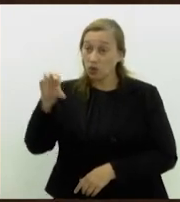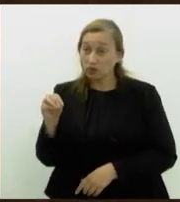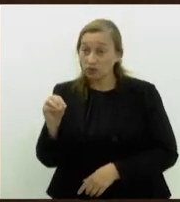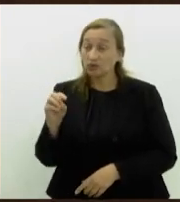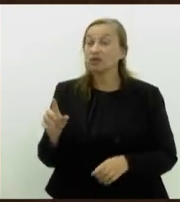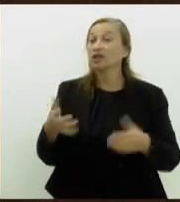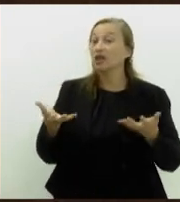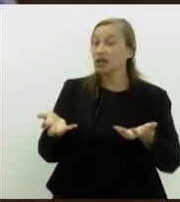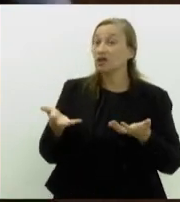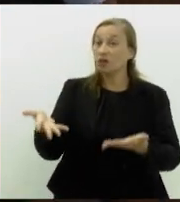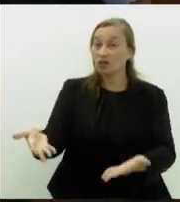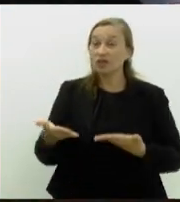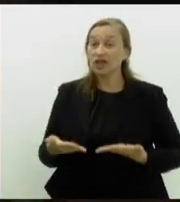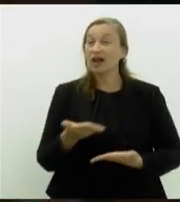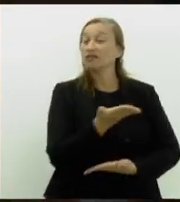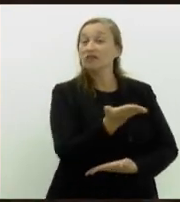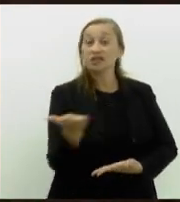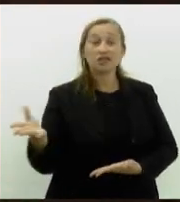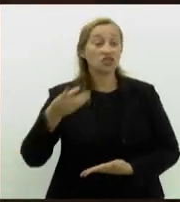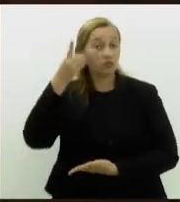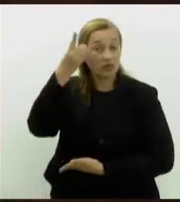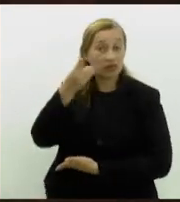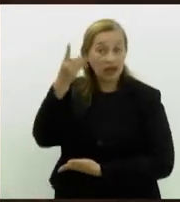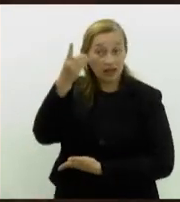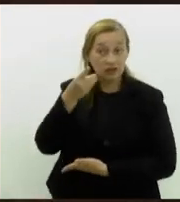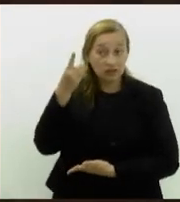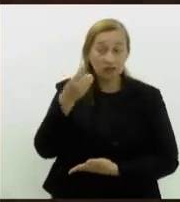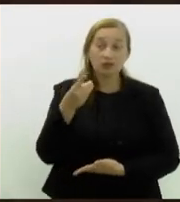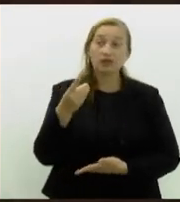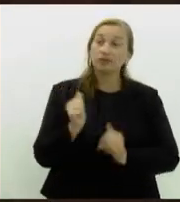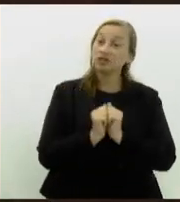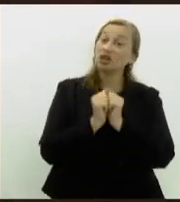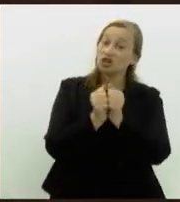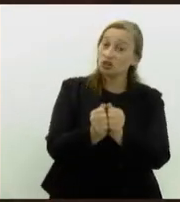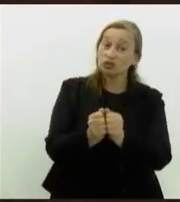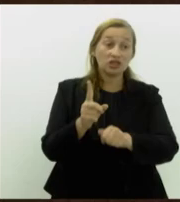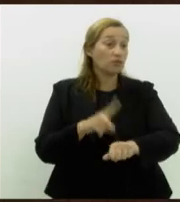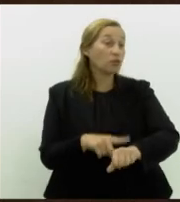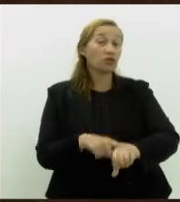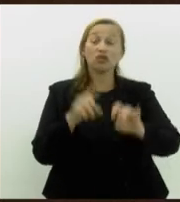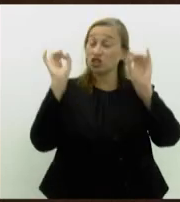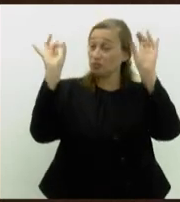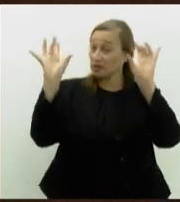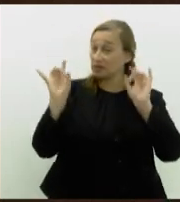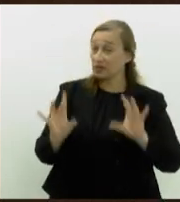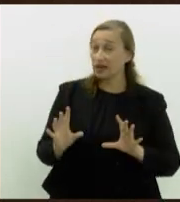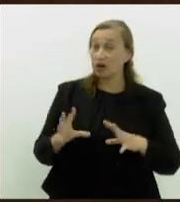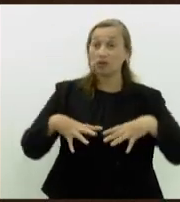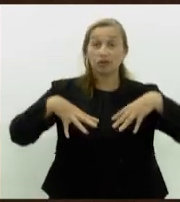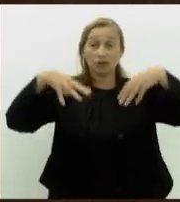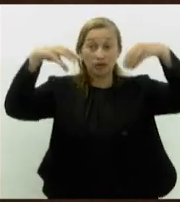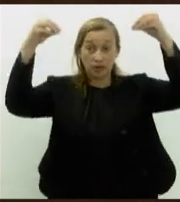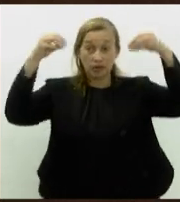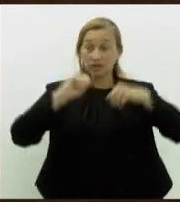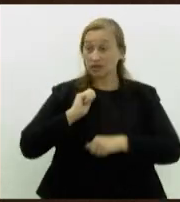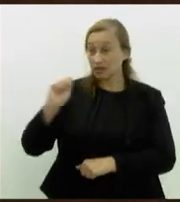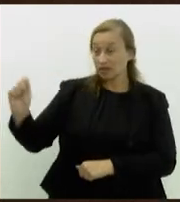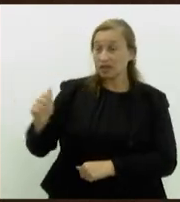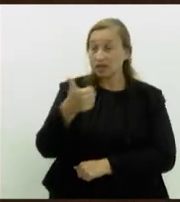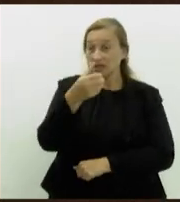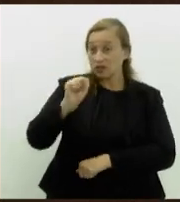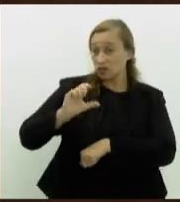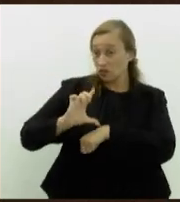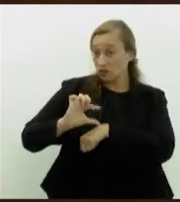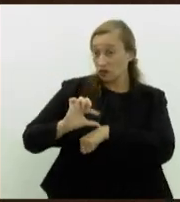queria convidar a todos os deputados e deputadas para participar da sessão solene no Palácio Tiradentes a partir das 18